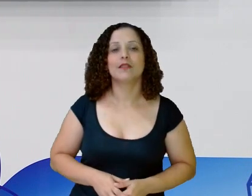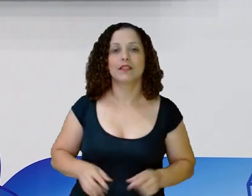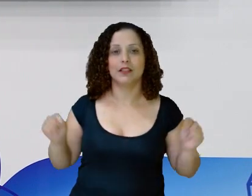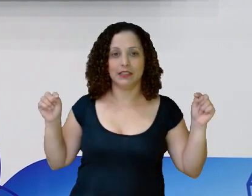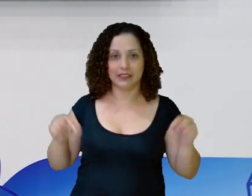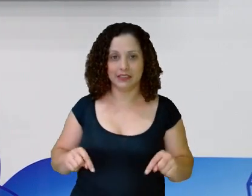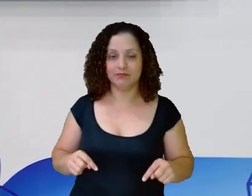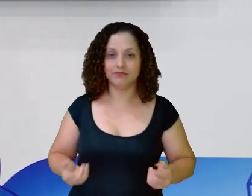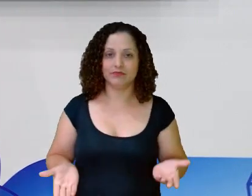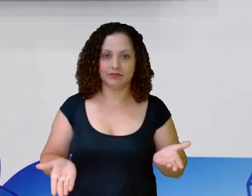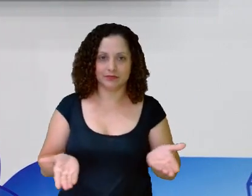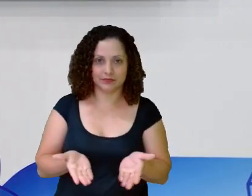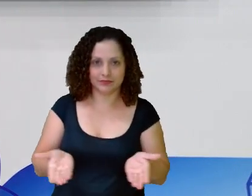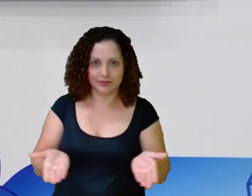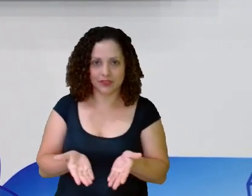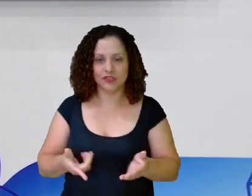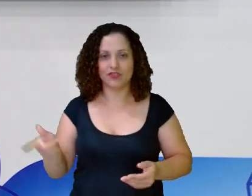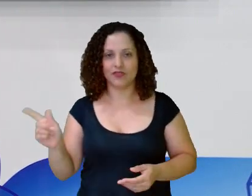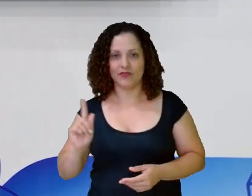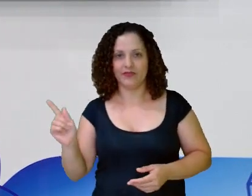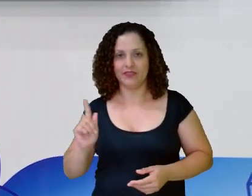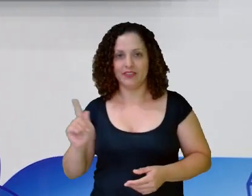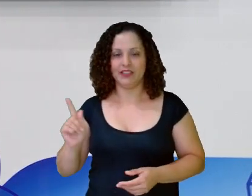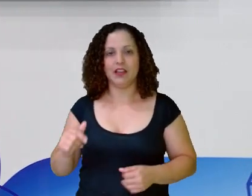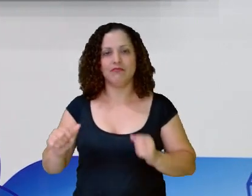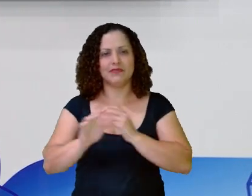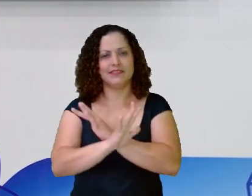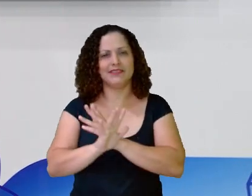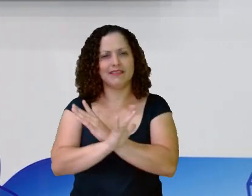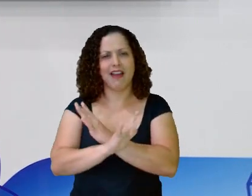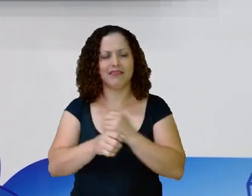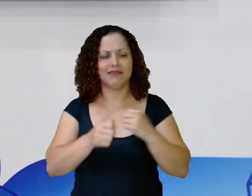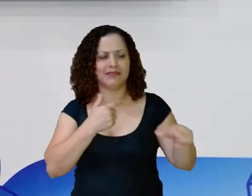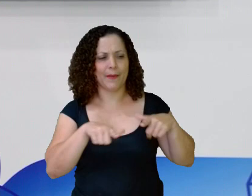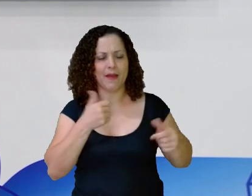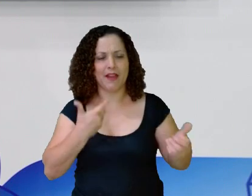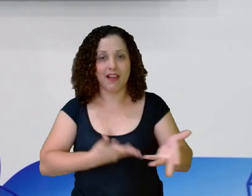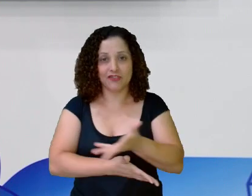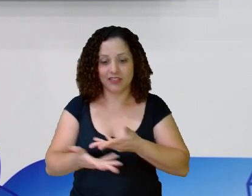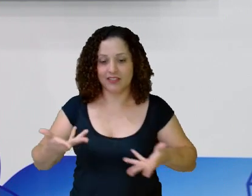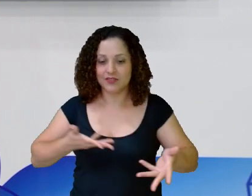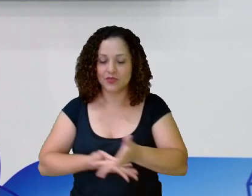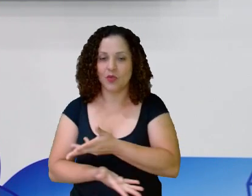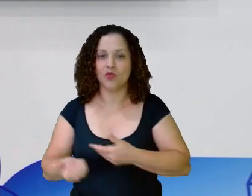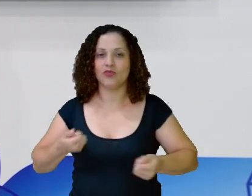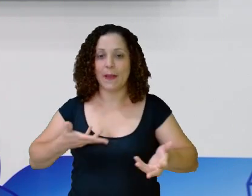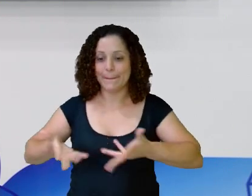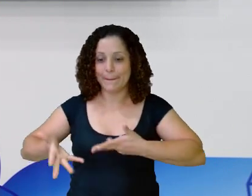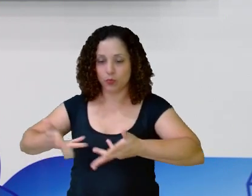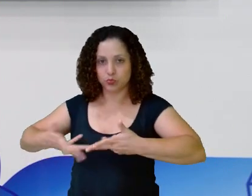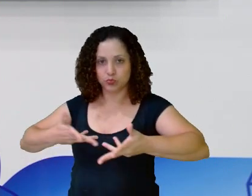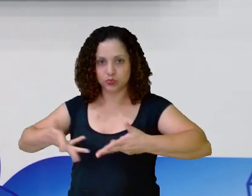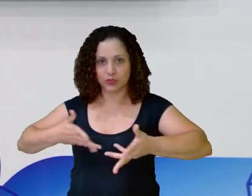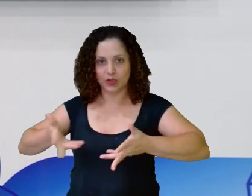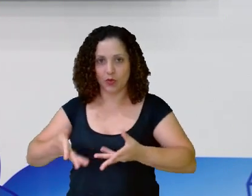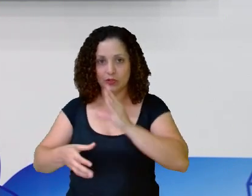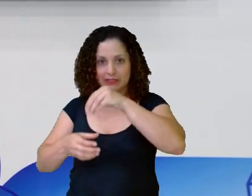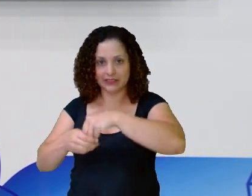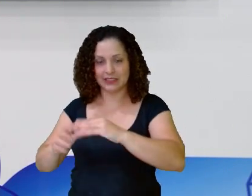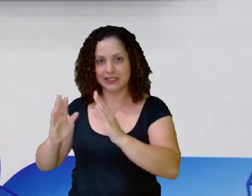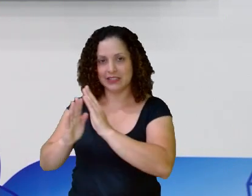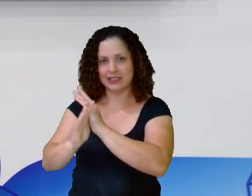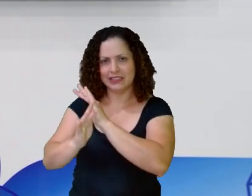Geografia, que vai tratar sobre a cidade, sobre o trabalho, as relações de produção na cidade. E eu trouxe